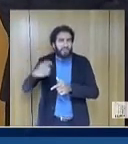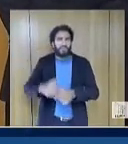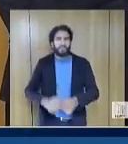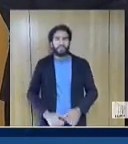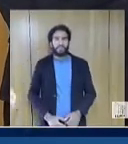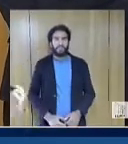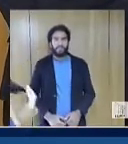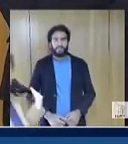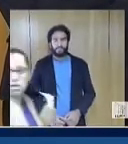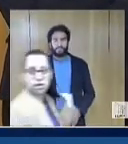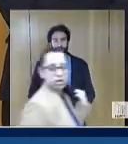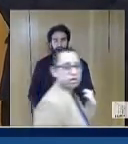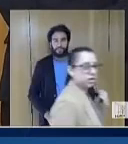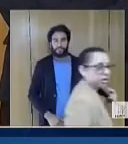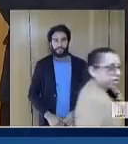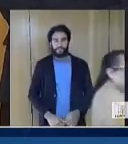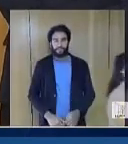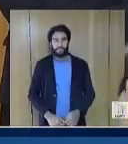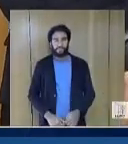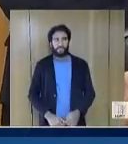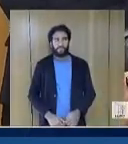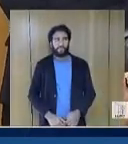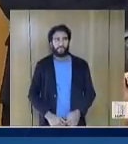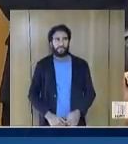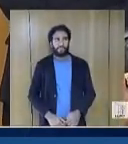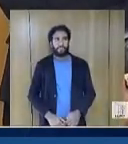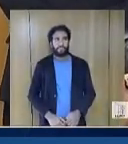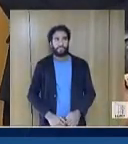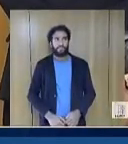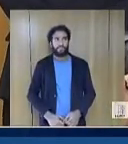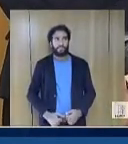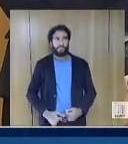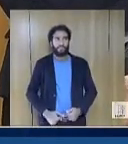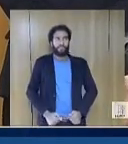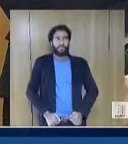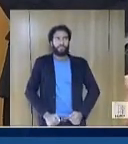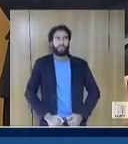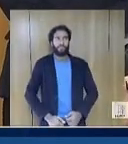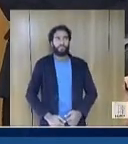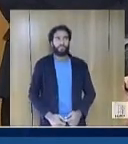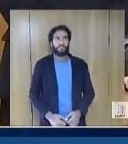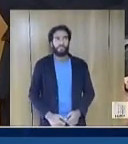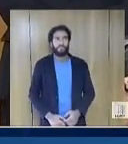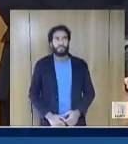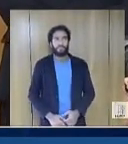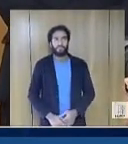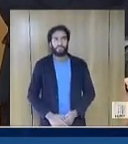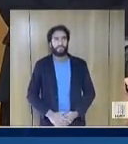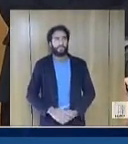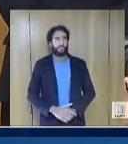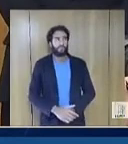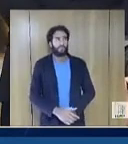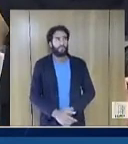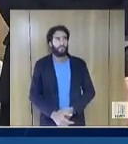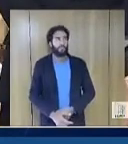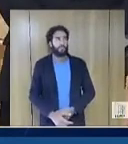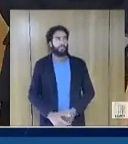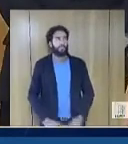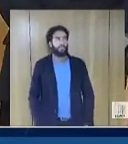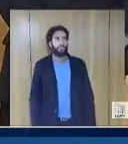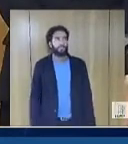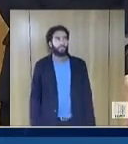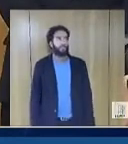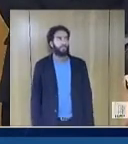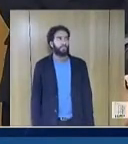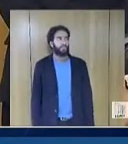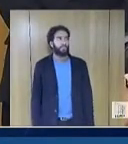dos casos da morte, né? Já cuida do processo do Rony Lessa e do Elcio Queiroz, que é